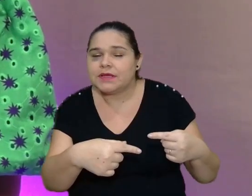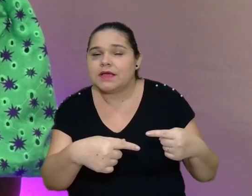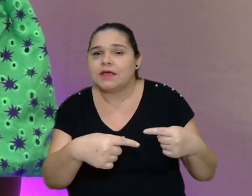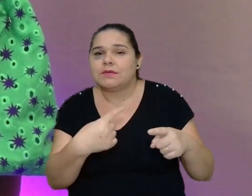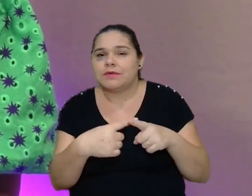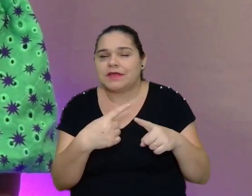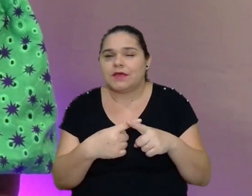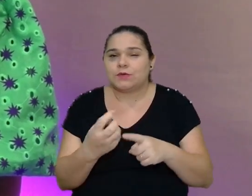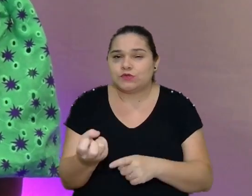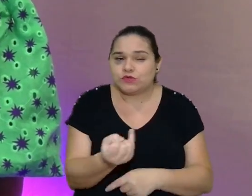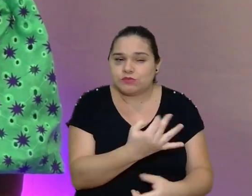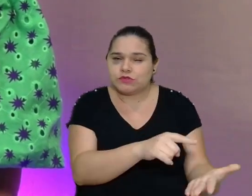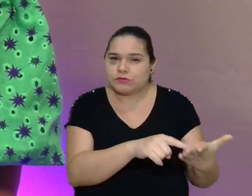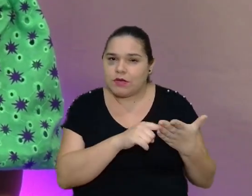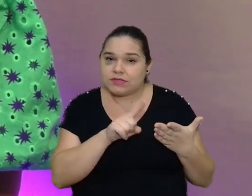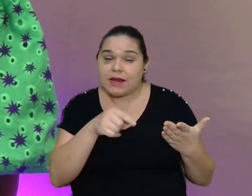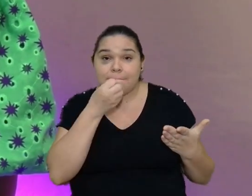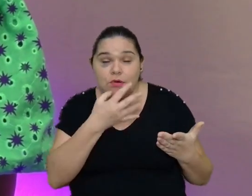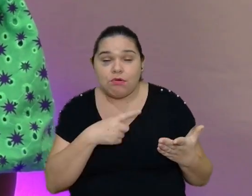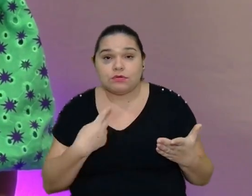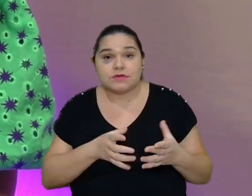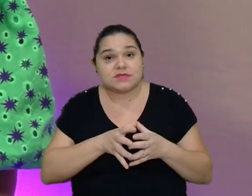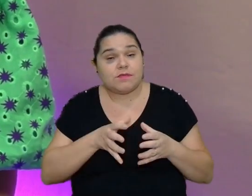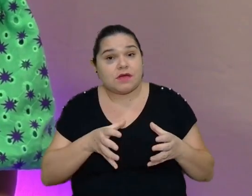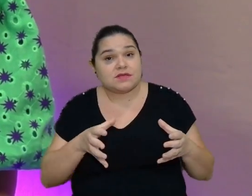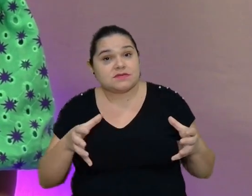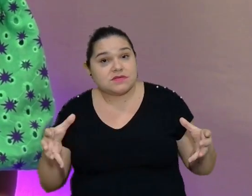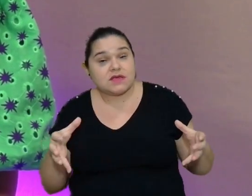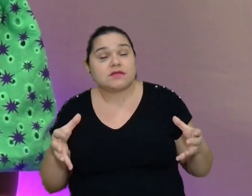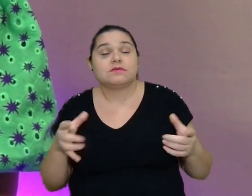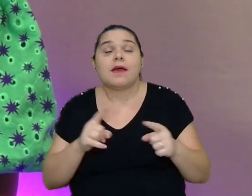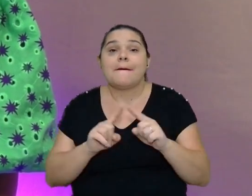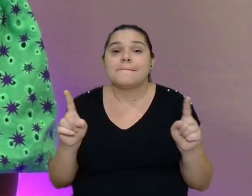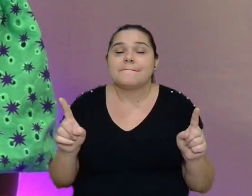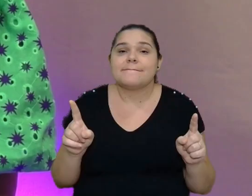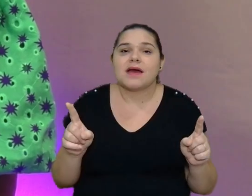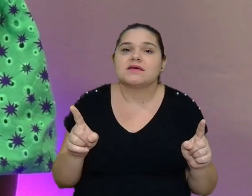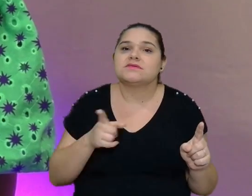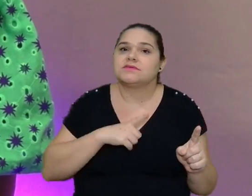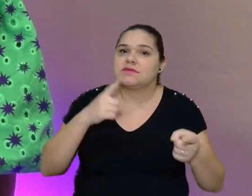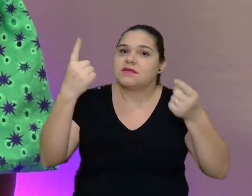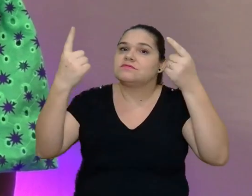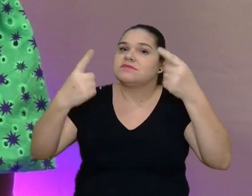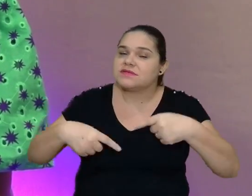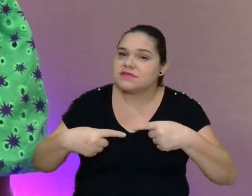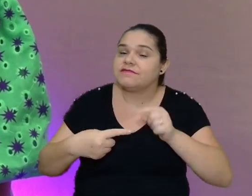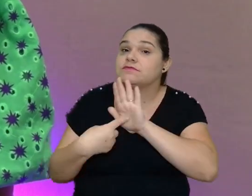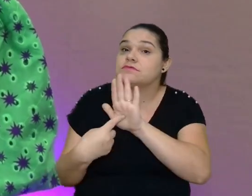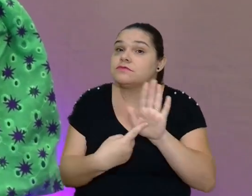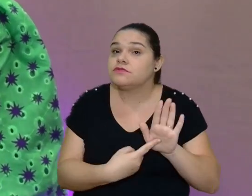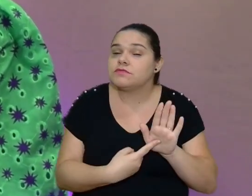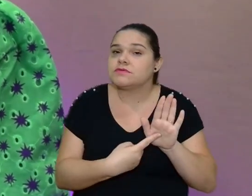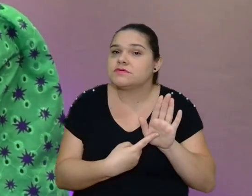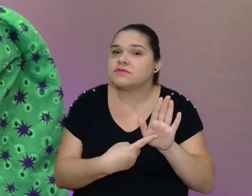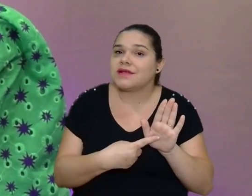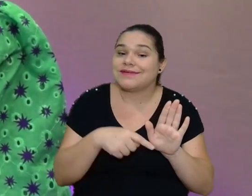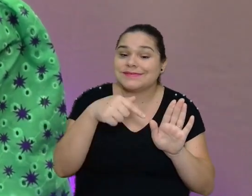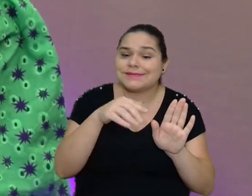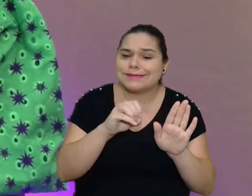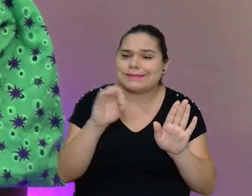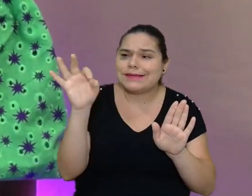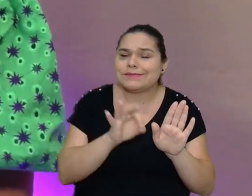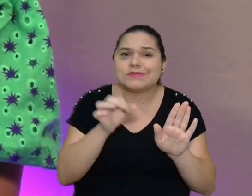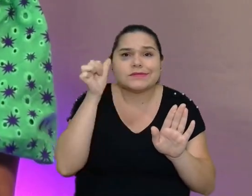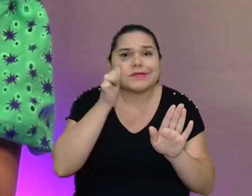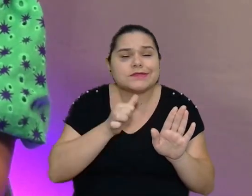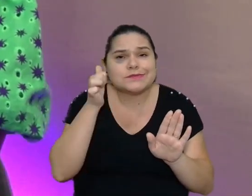muito bons, a gente crescer quase que exponencialmente, a gente tem um desafio do pitch de mostrar muitas vezes que 70% das mulheres não sentem prazer.